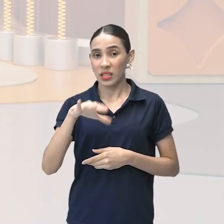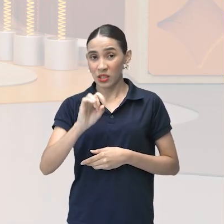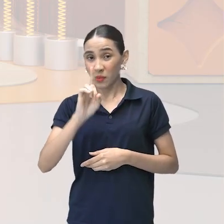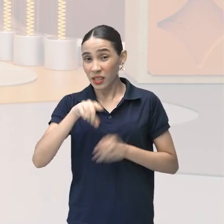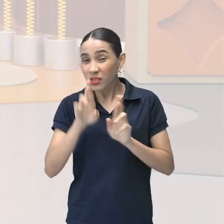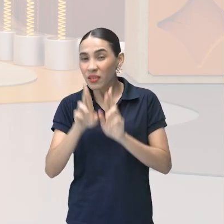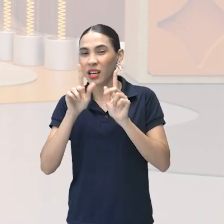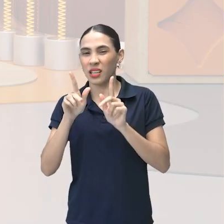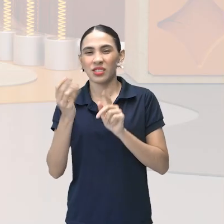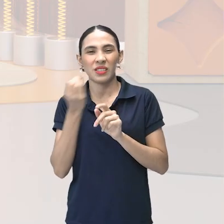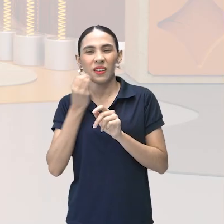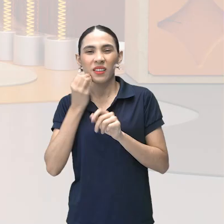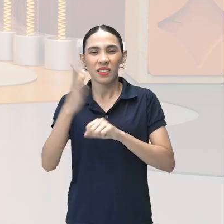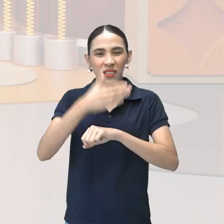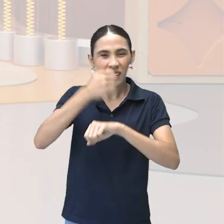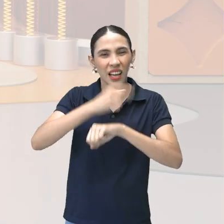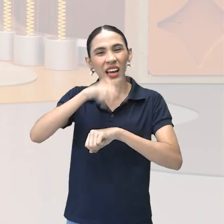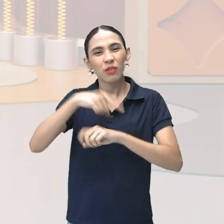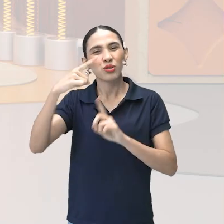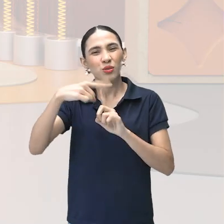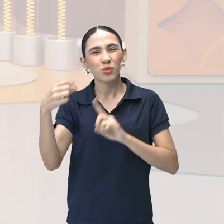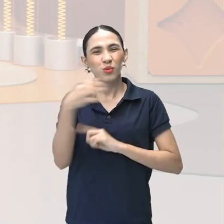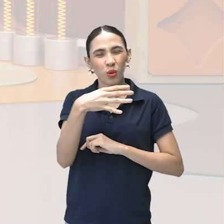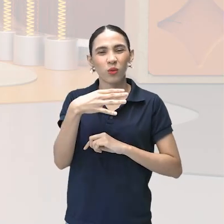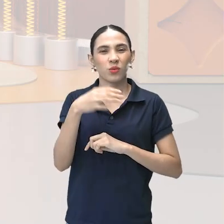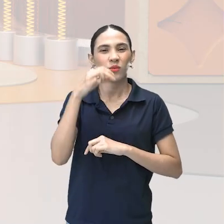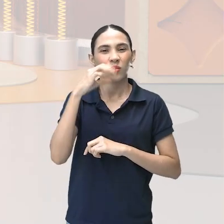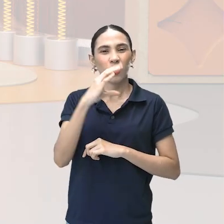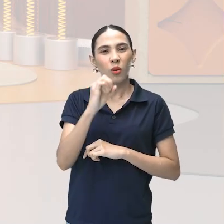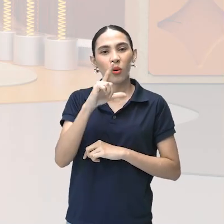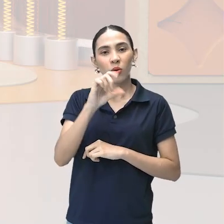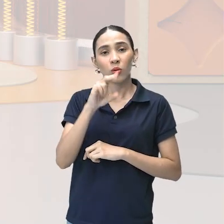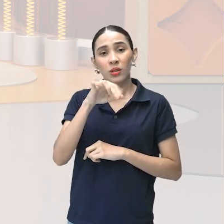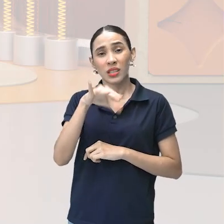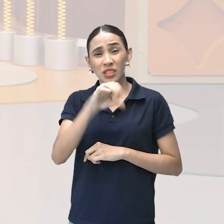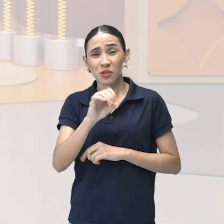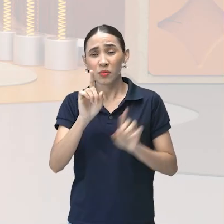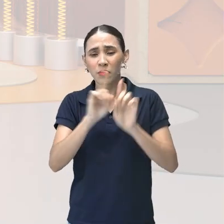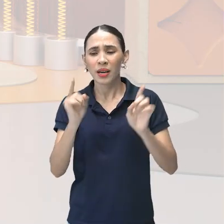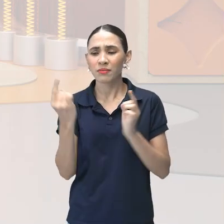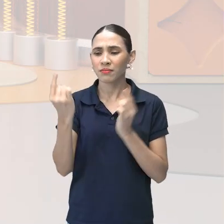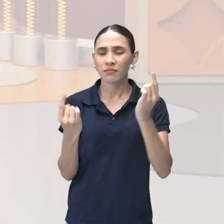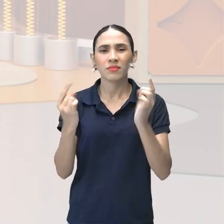essa colonização. É um novo colonialismo. E o que tem de diferente em